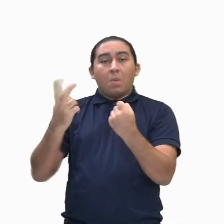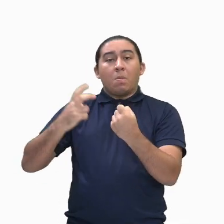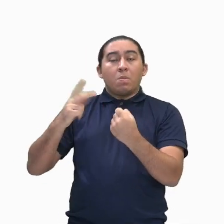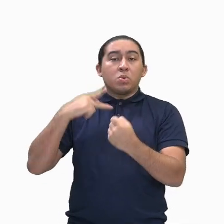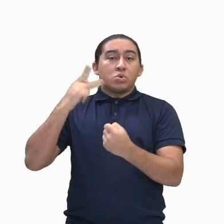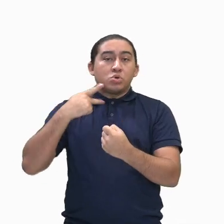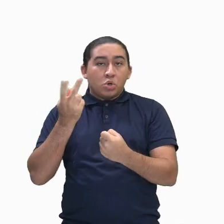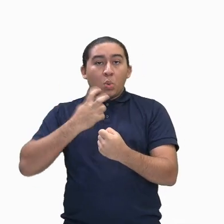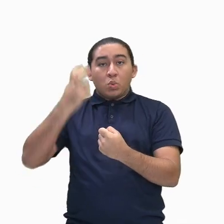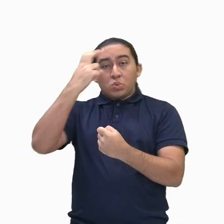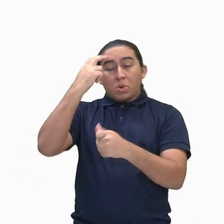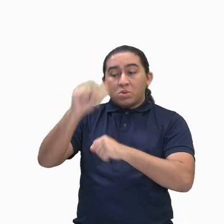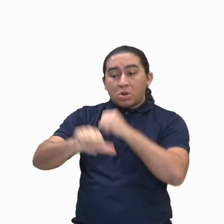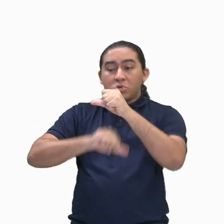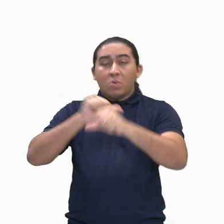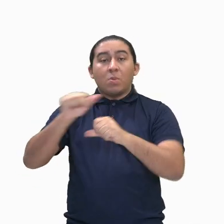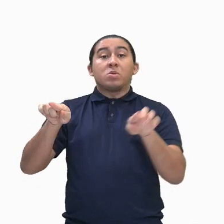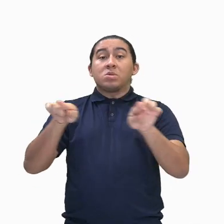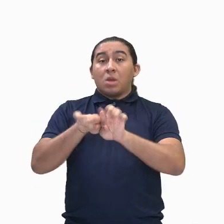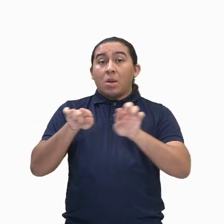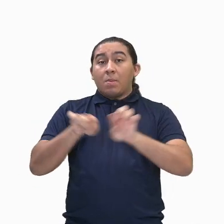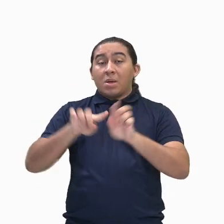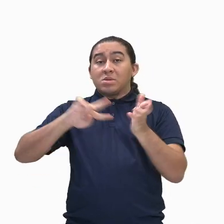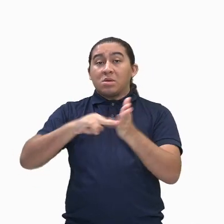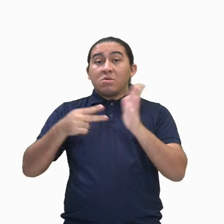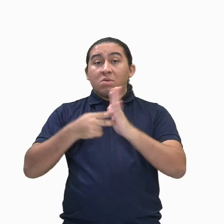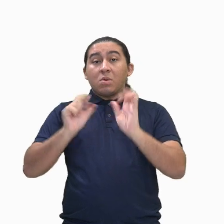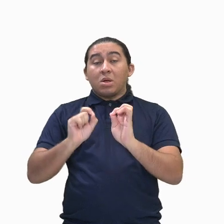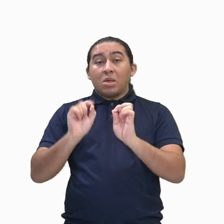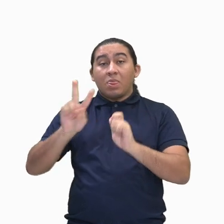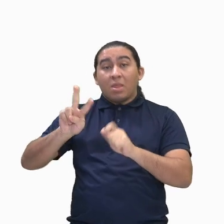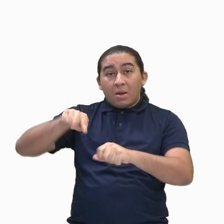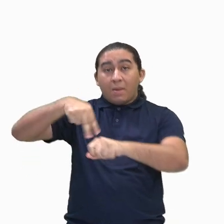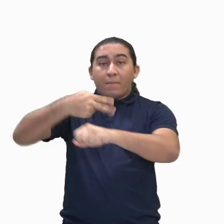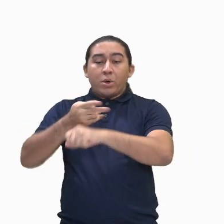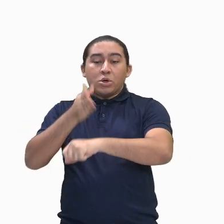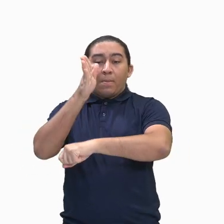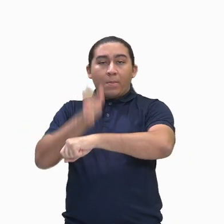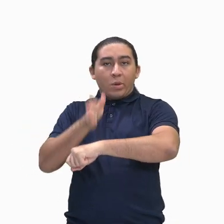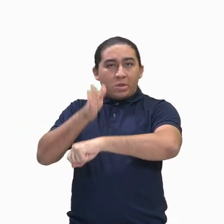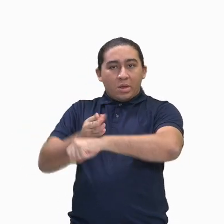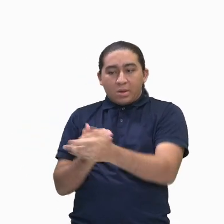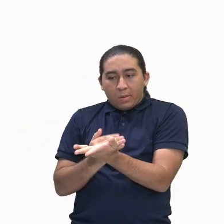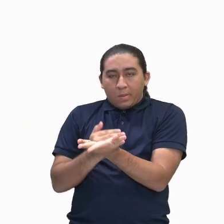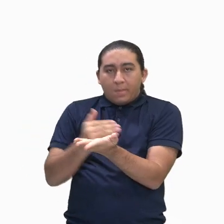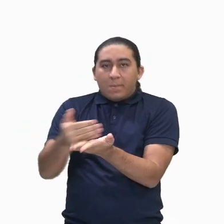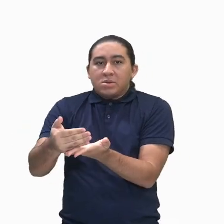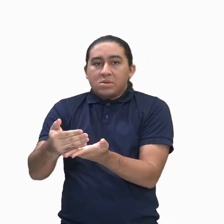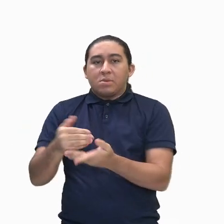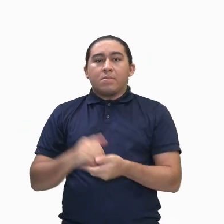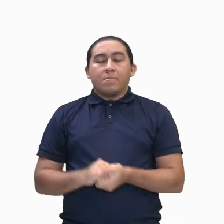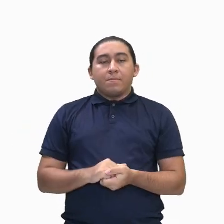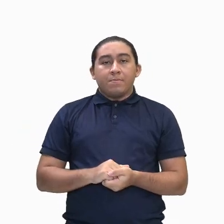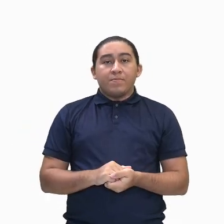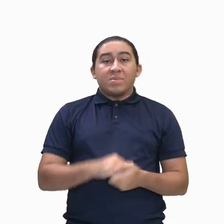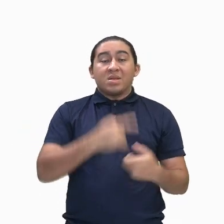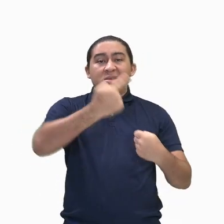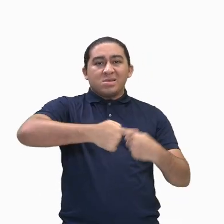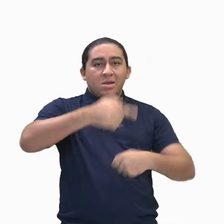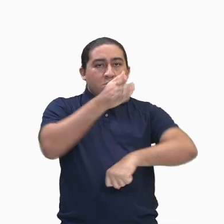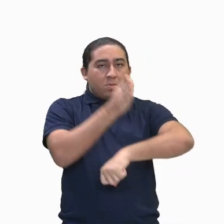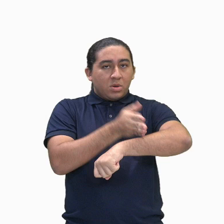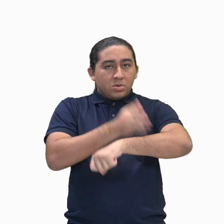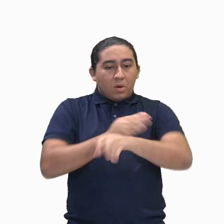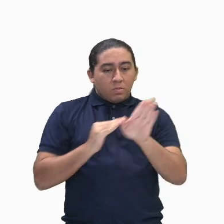que definiriam a transição para a Idade Moderna. A ascensão das cidades medievais e